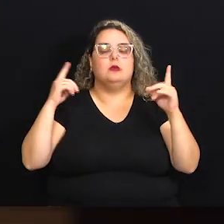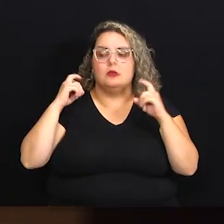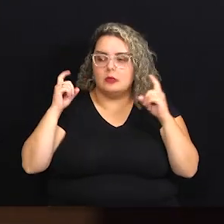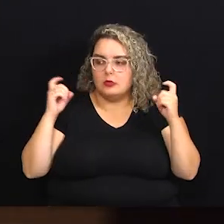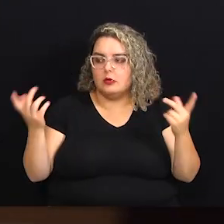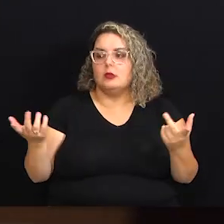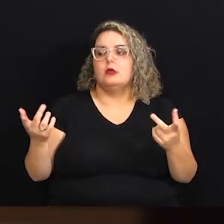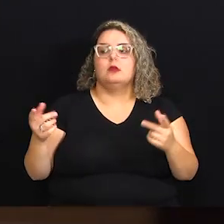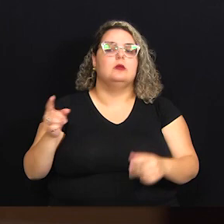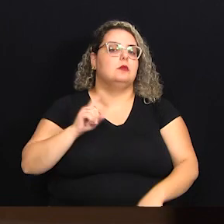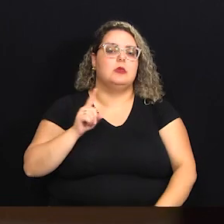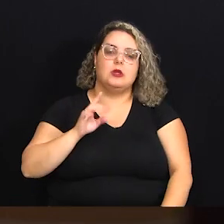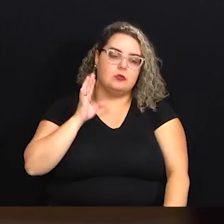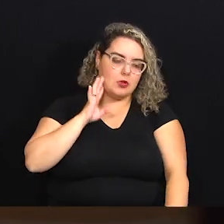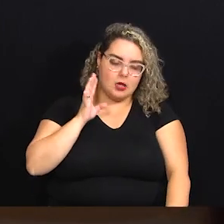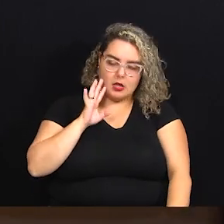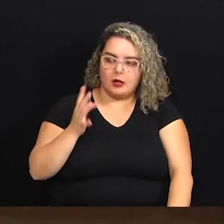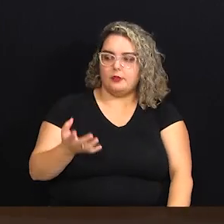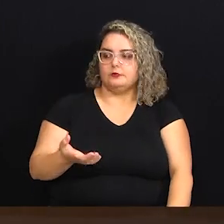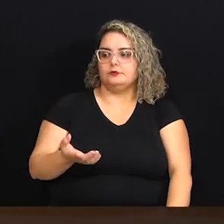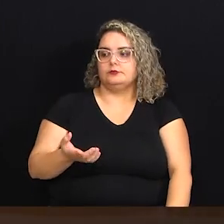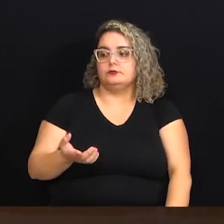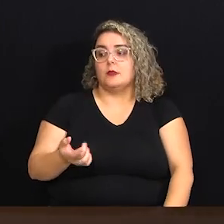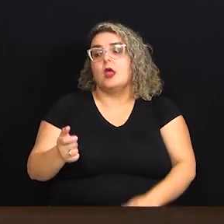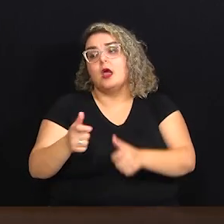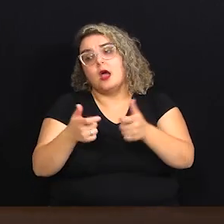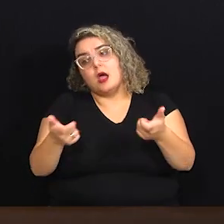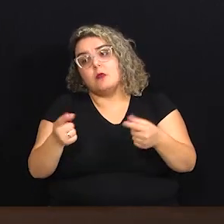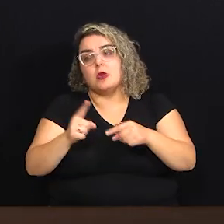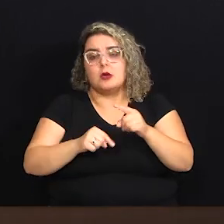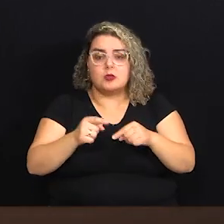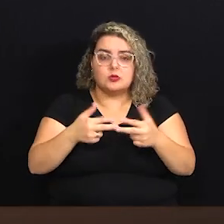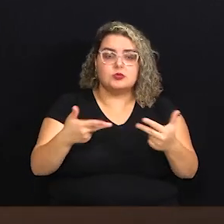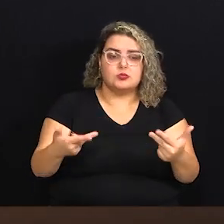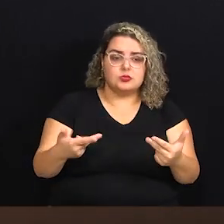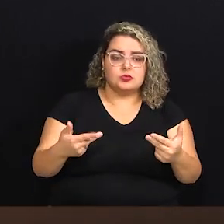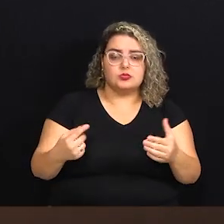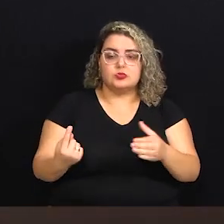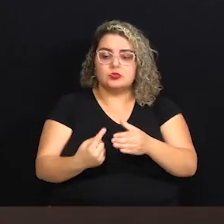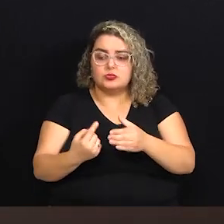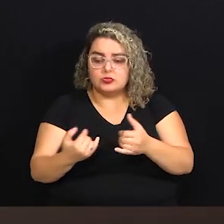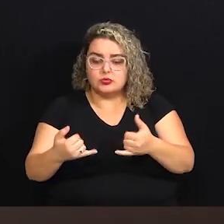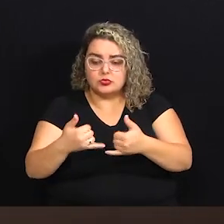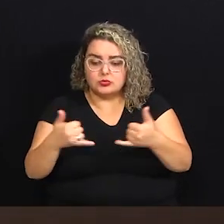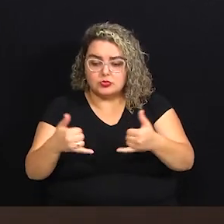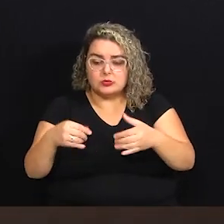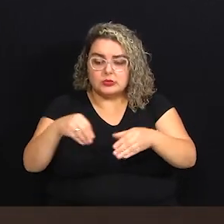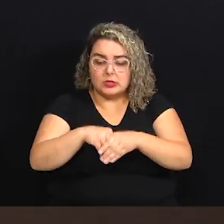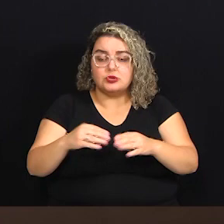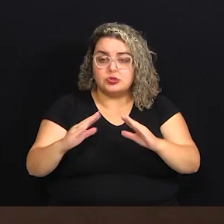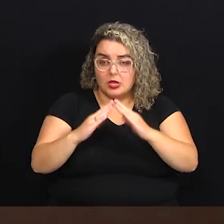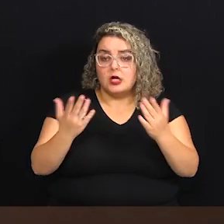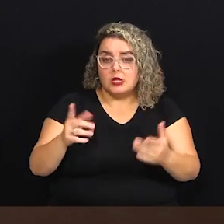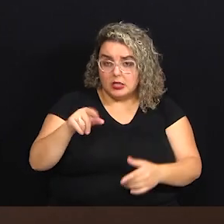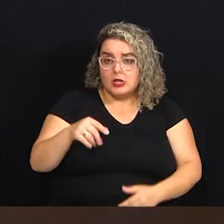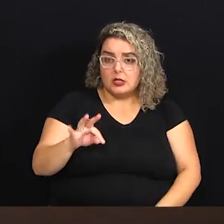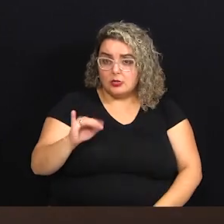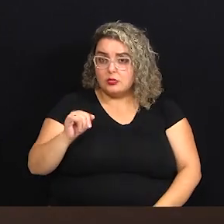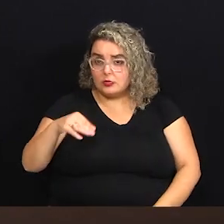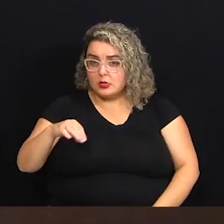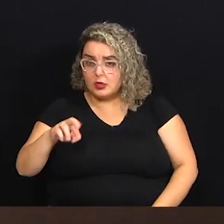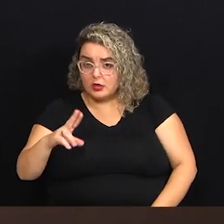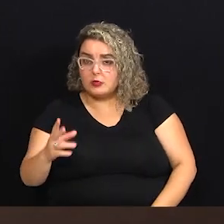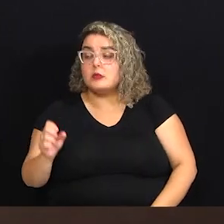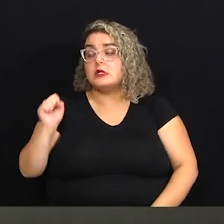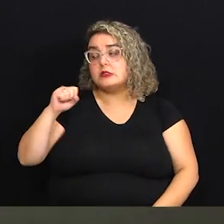do nada você acorda com aquele barulho, também não é legal. A maioria dos produtos eletrodomésticos hoje tem muito produto que